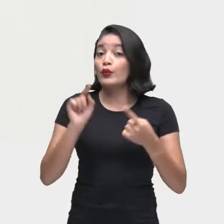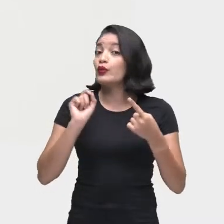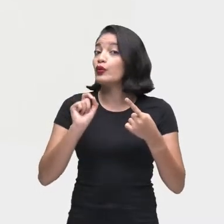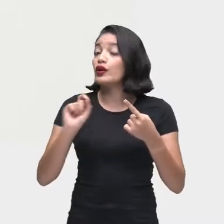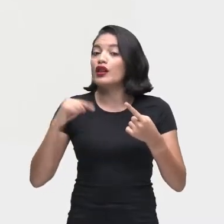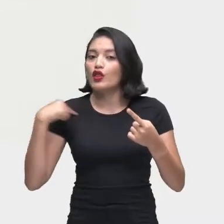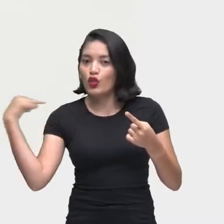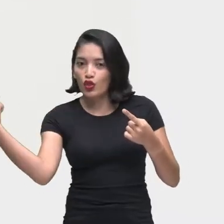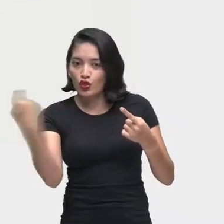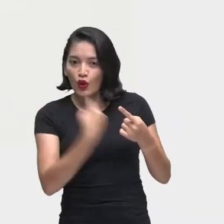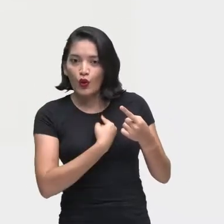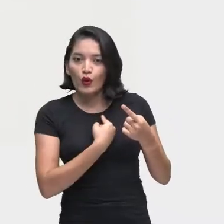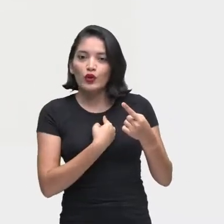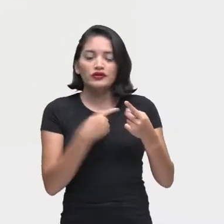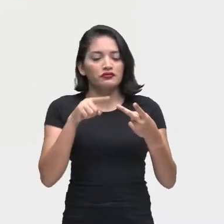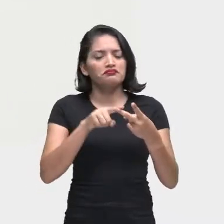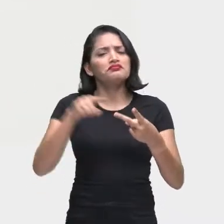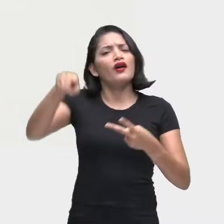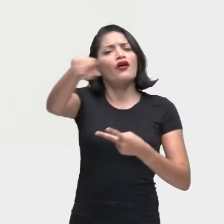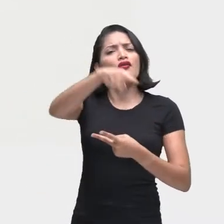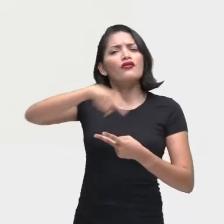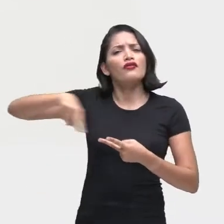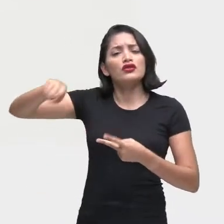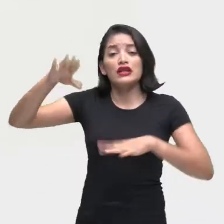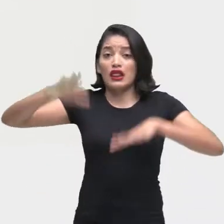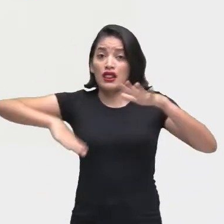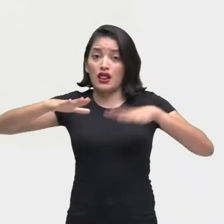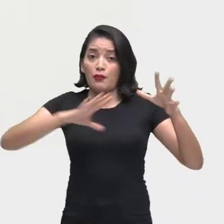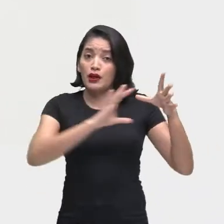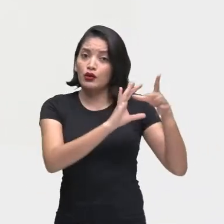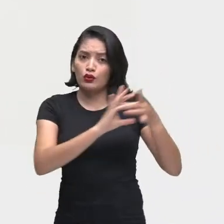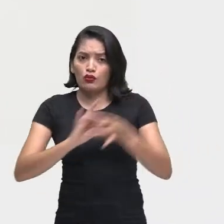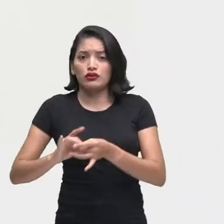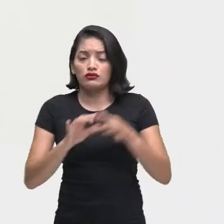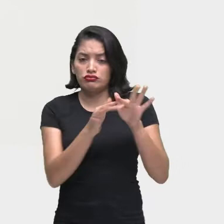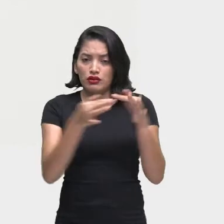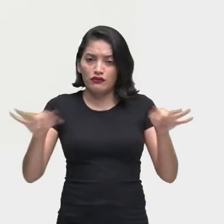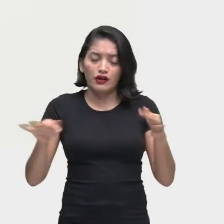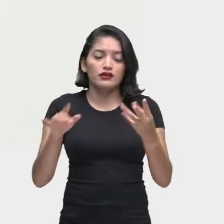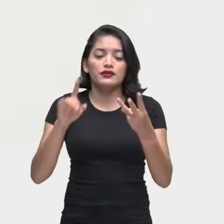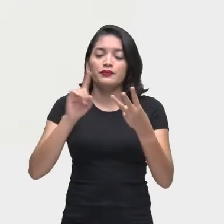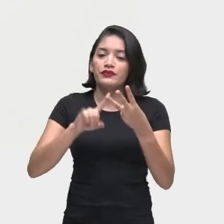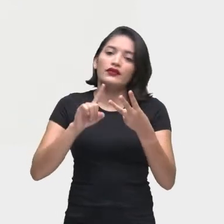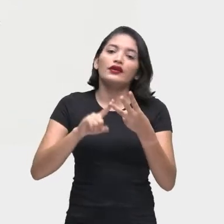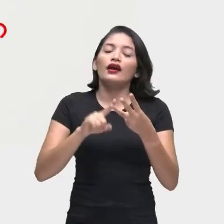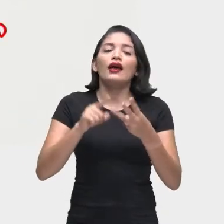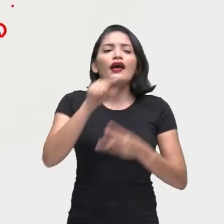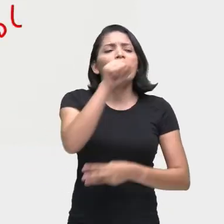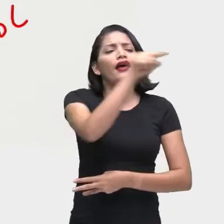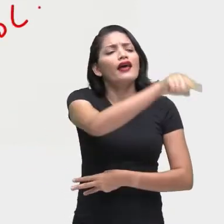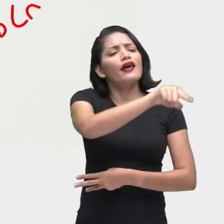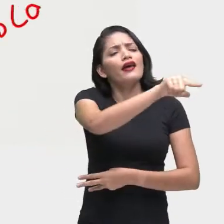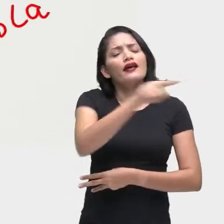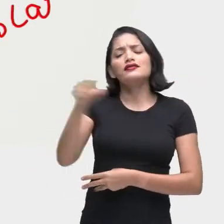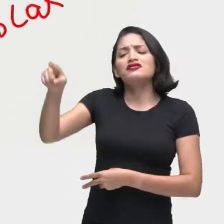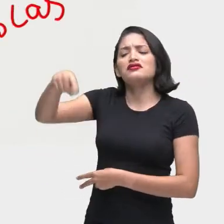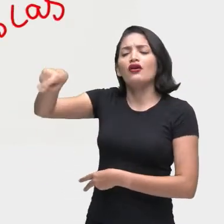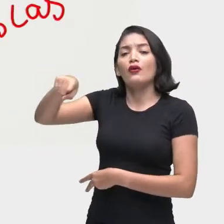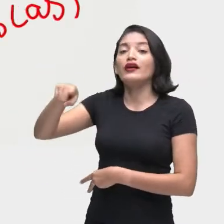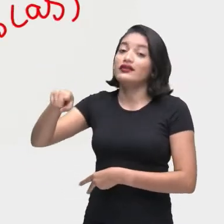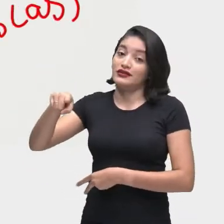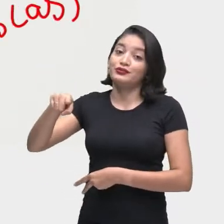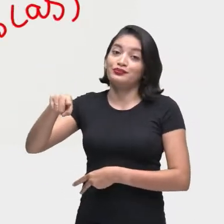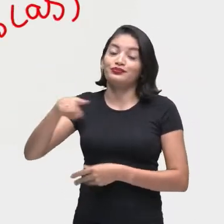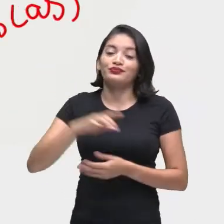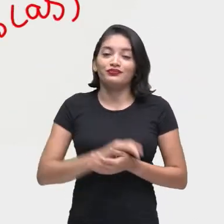e eu você você vai depender do contexto da frase e vem ele ou ela